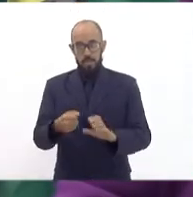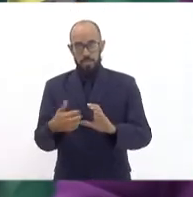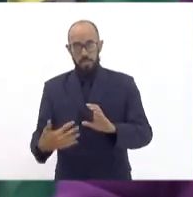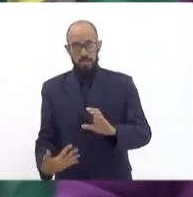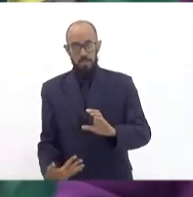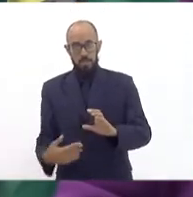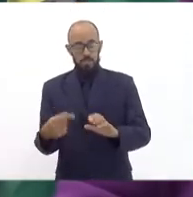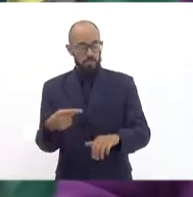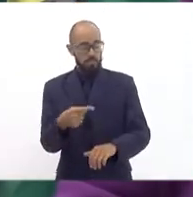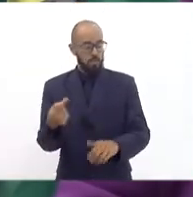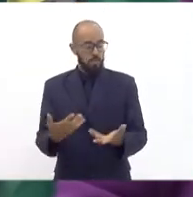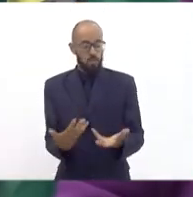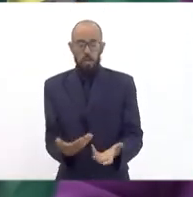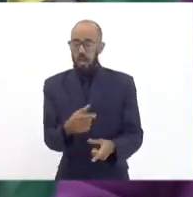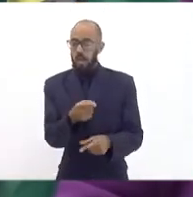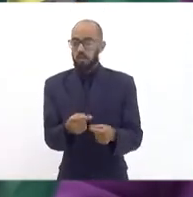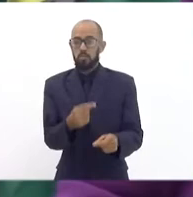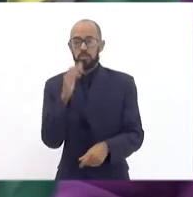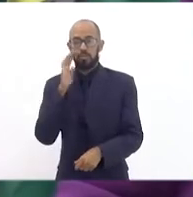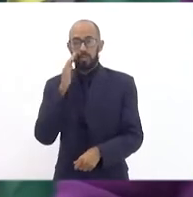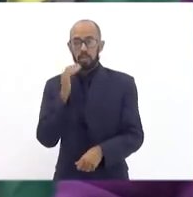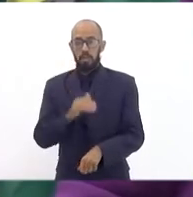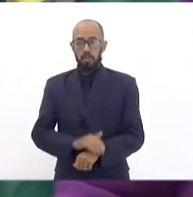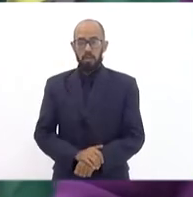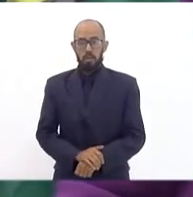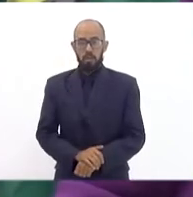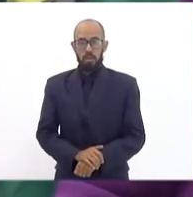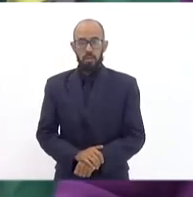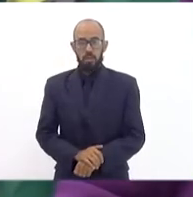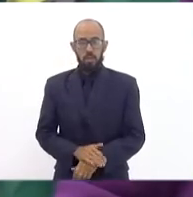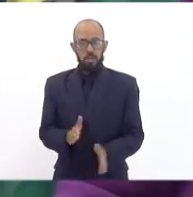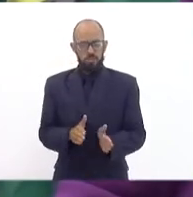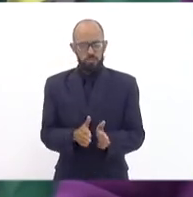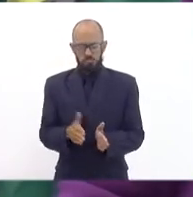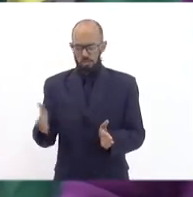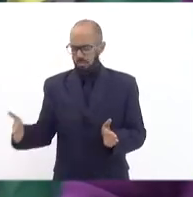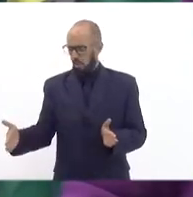que eu gostaria, por exemplo, de levantar. A questão da prorrogação,